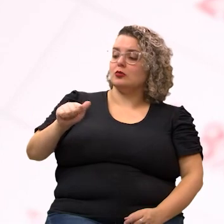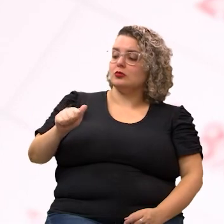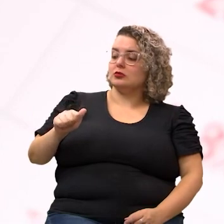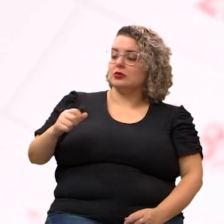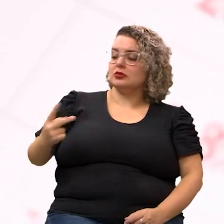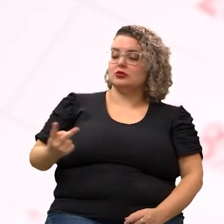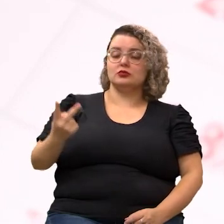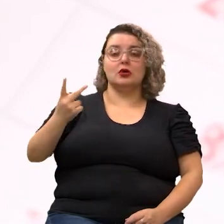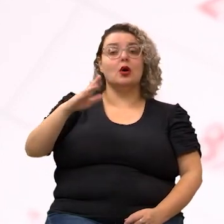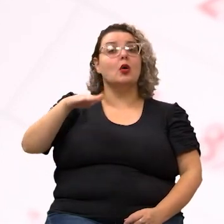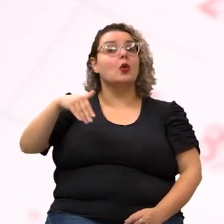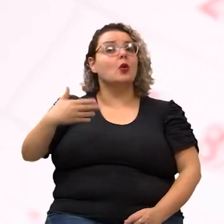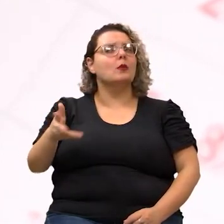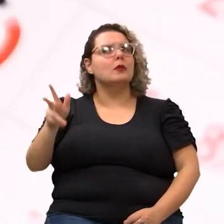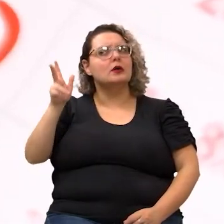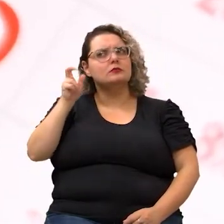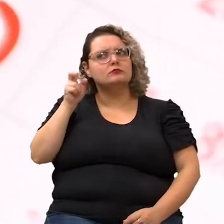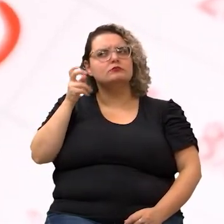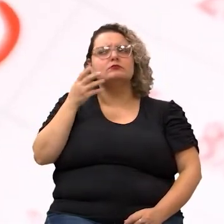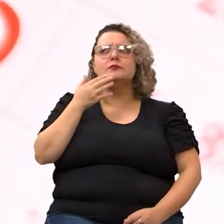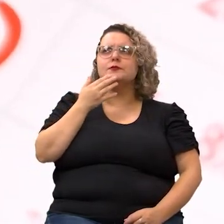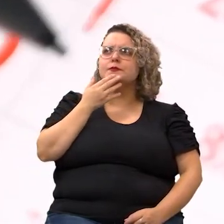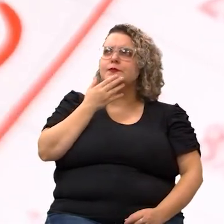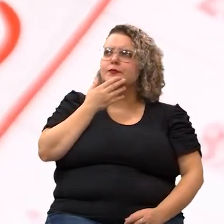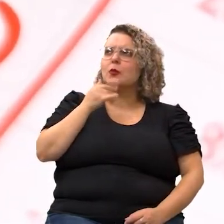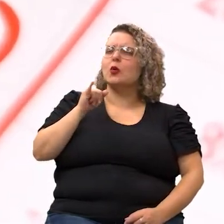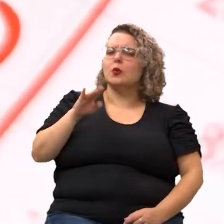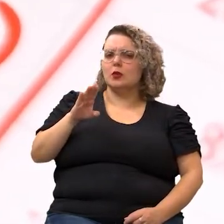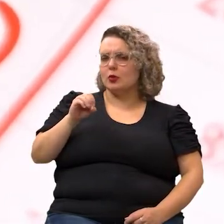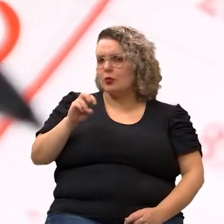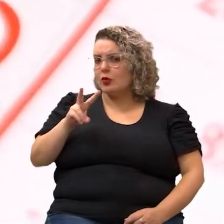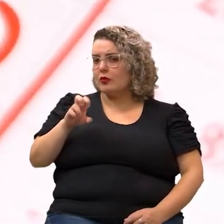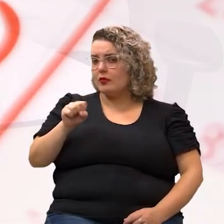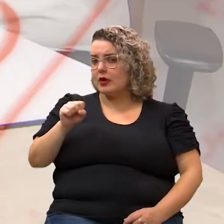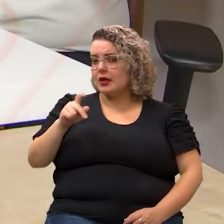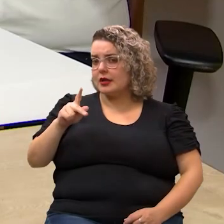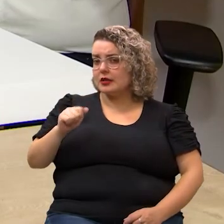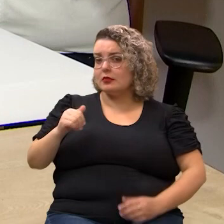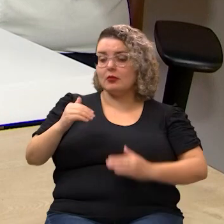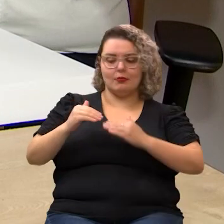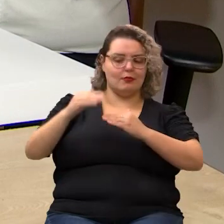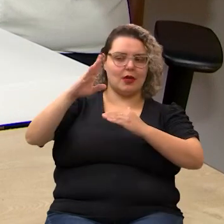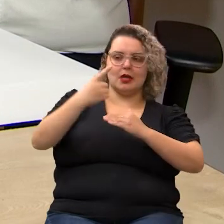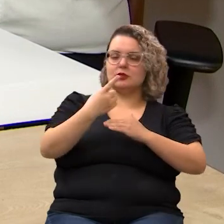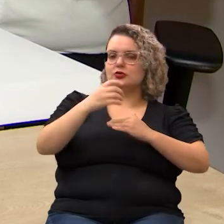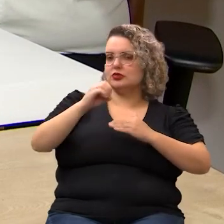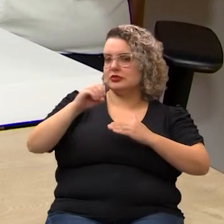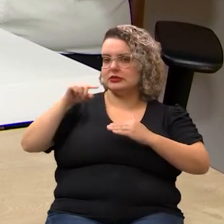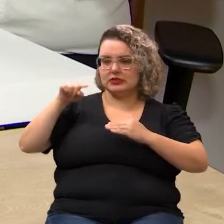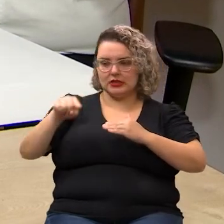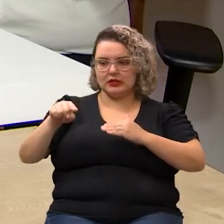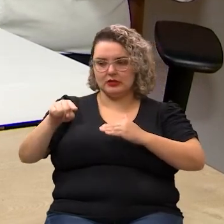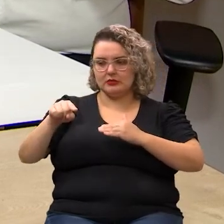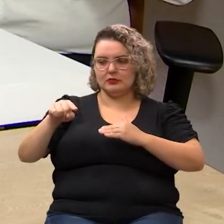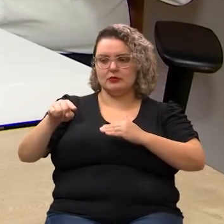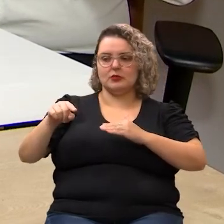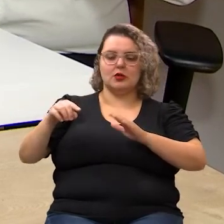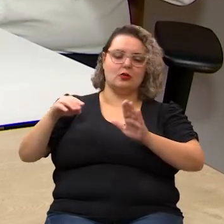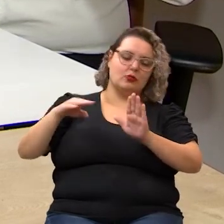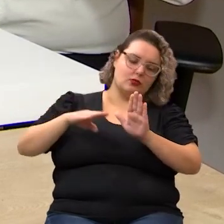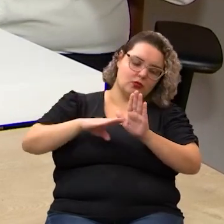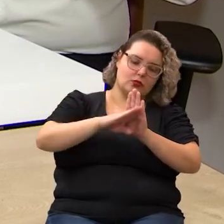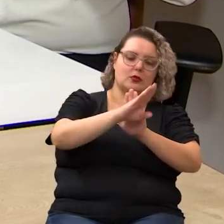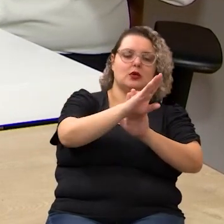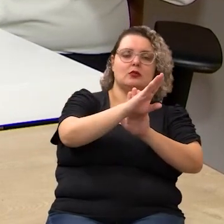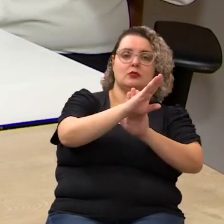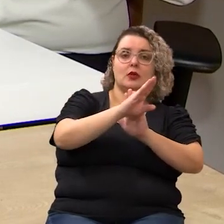Valores. Então, quando você escuta assim, que o Ibovespa passou dos 100 mil, subiu, isso quer dizer que,